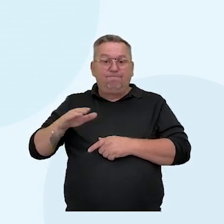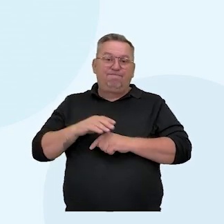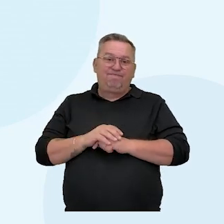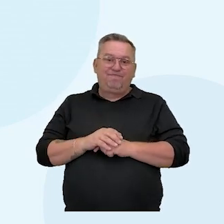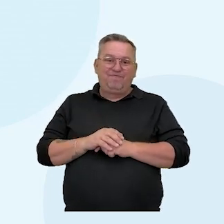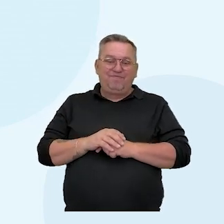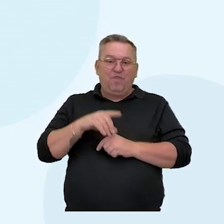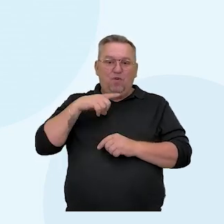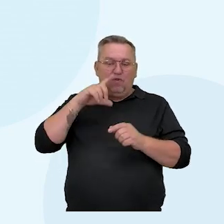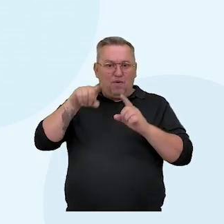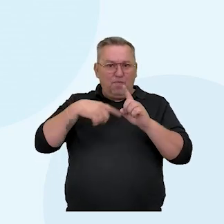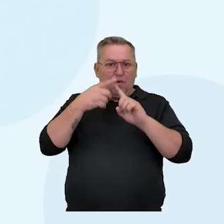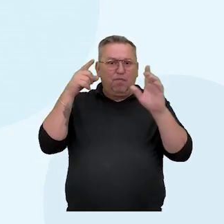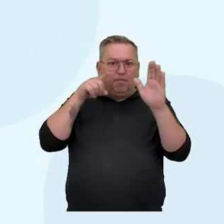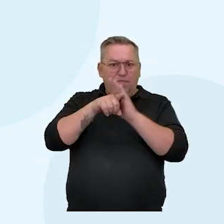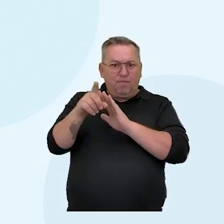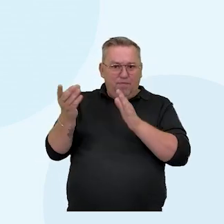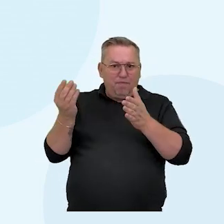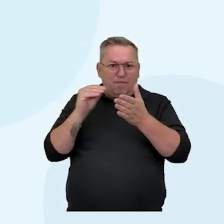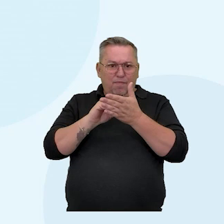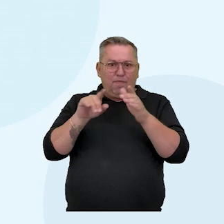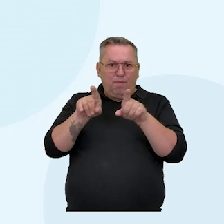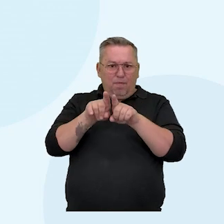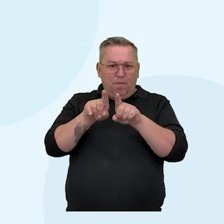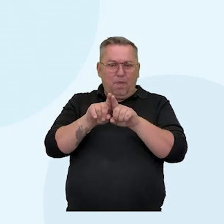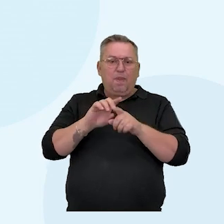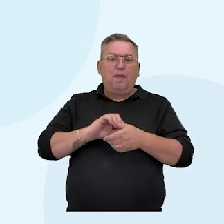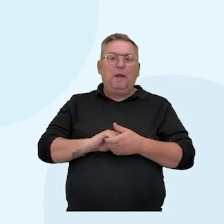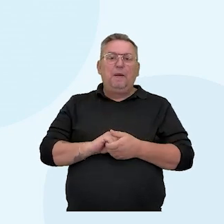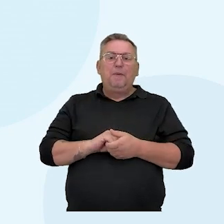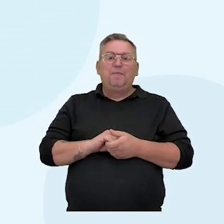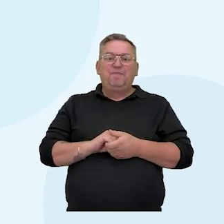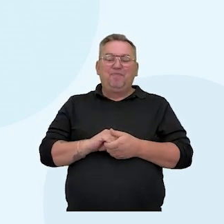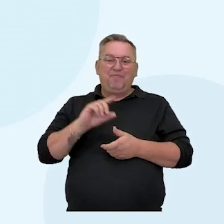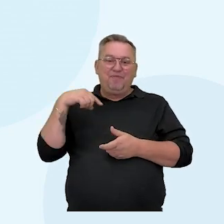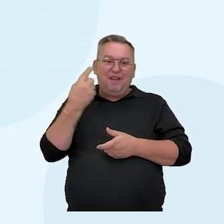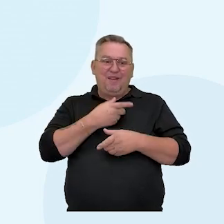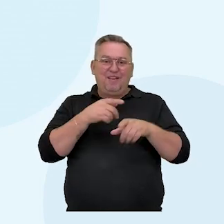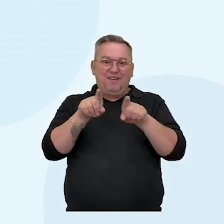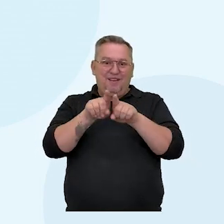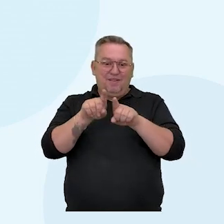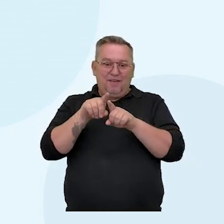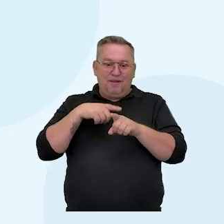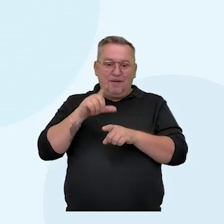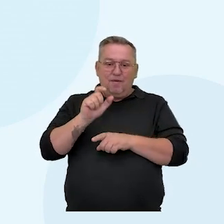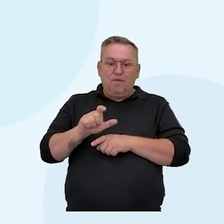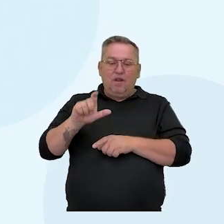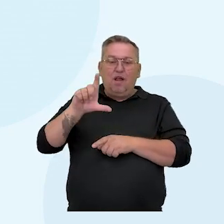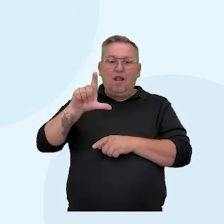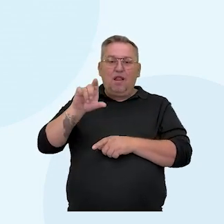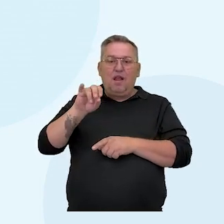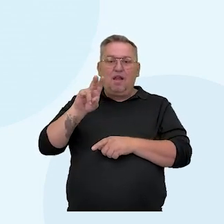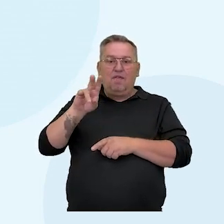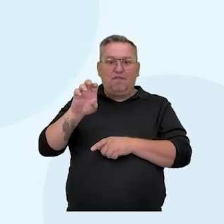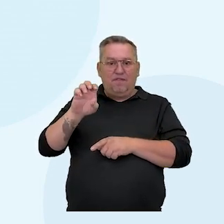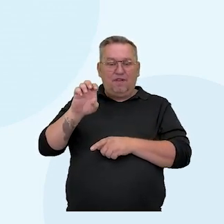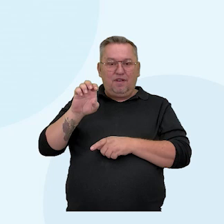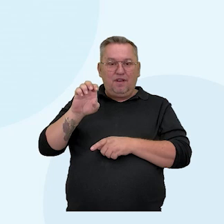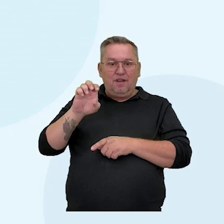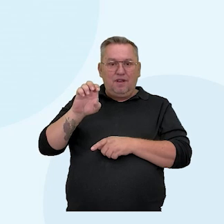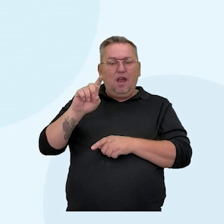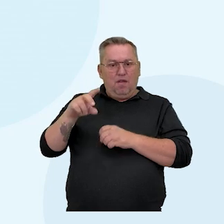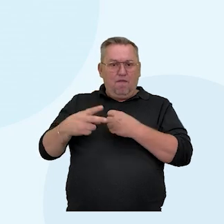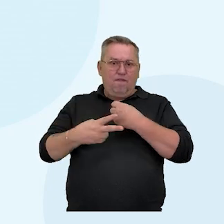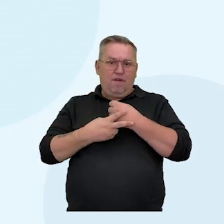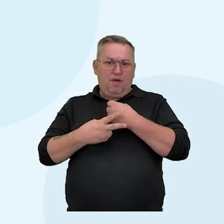Se aparecer mais alguma pergunta aí, pode me interromper, tá bom? Aí é o seguinte, ó, a gente tem aqui a palavra live, né? Então, é